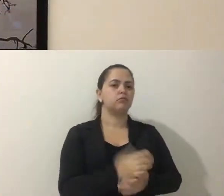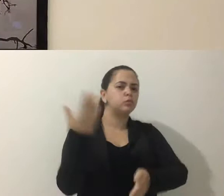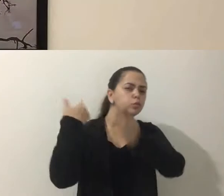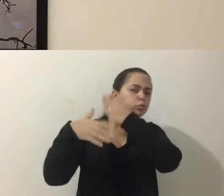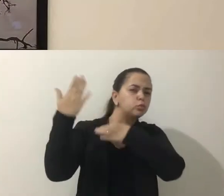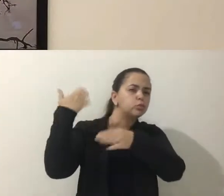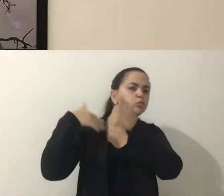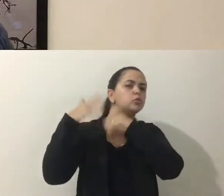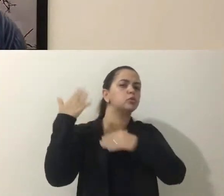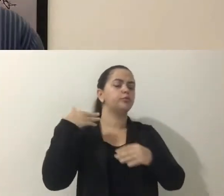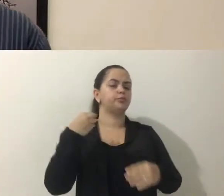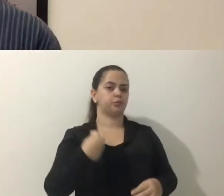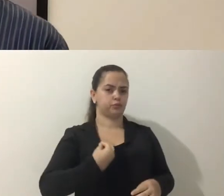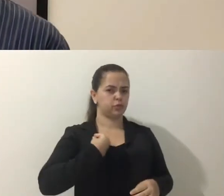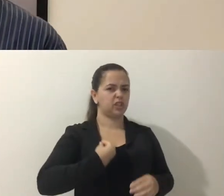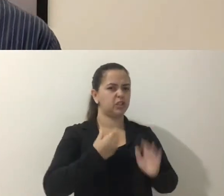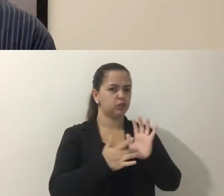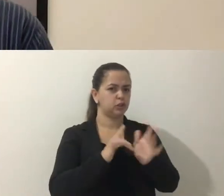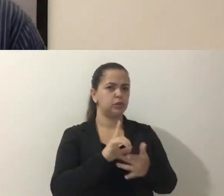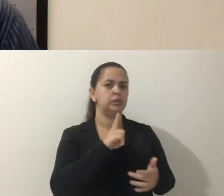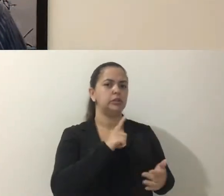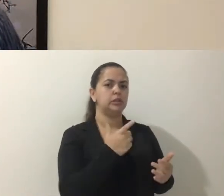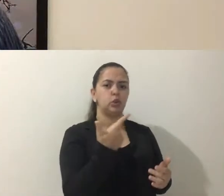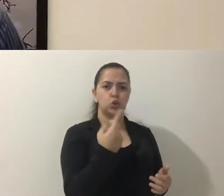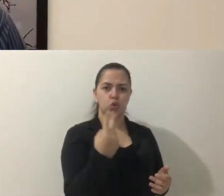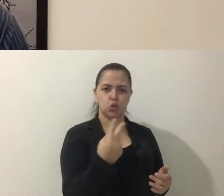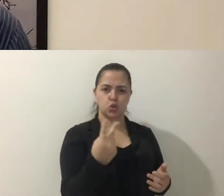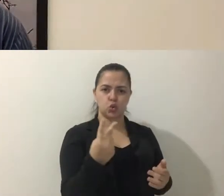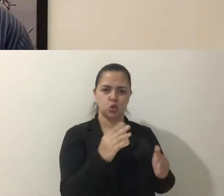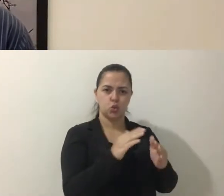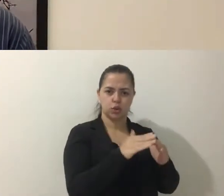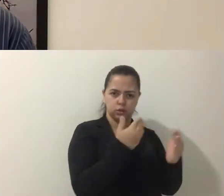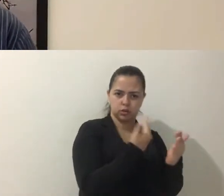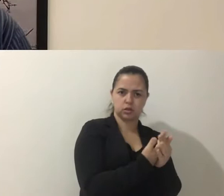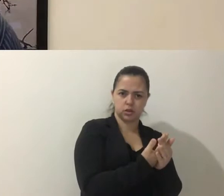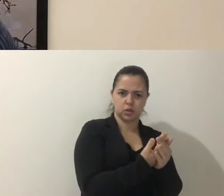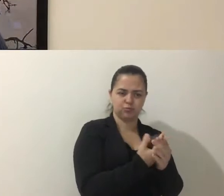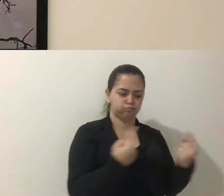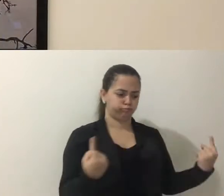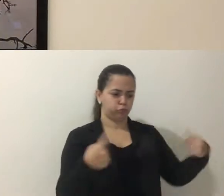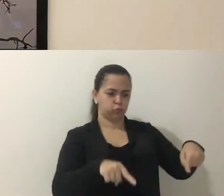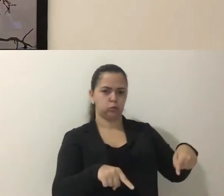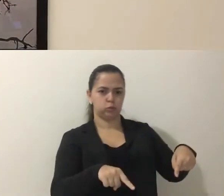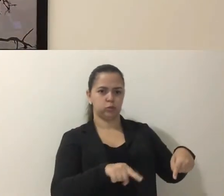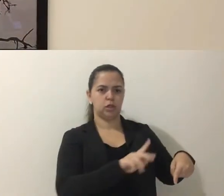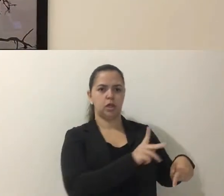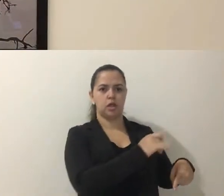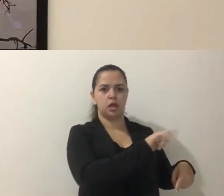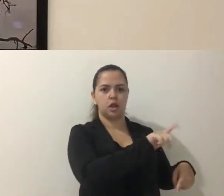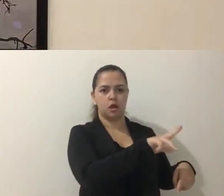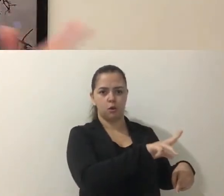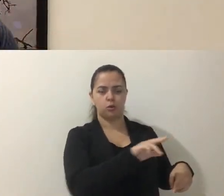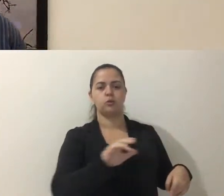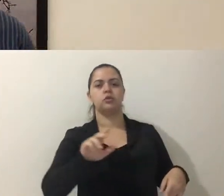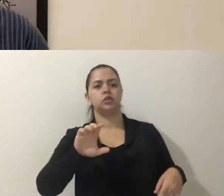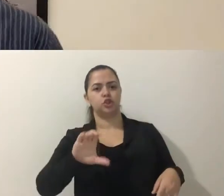de Jesus, existiam 2 escolas rabínicas rivais, que era a de Hillel e a